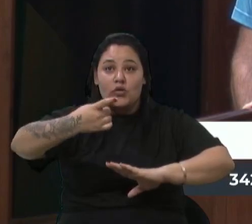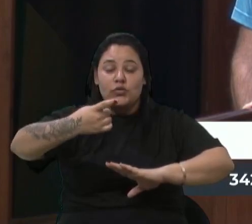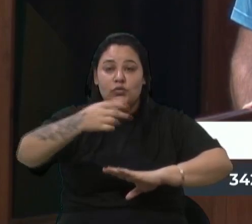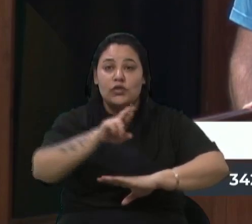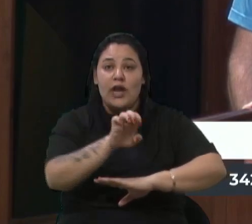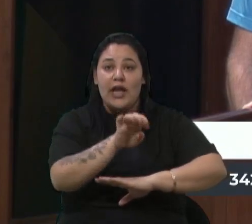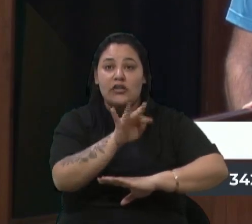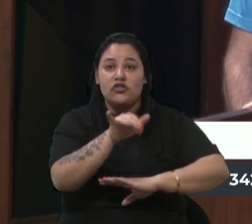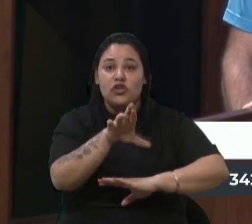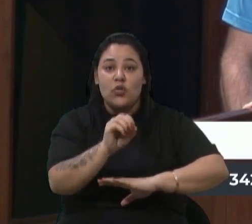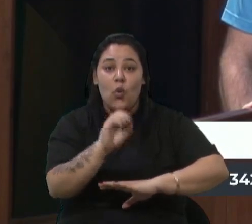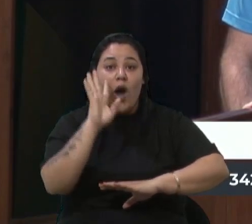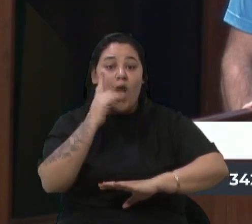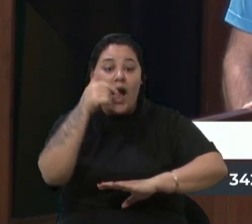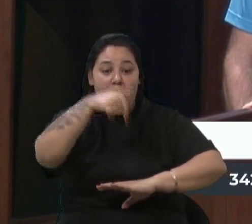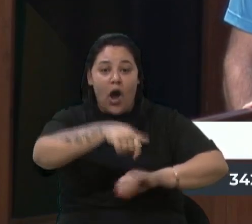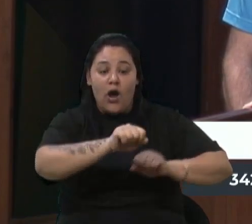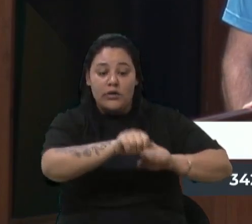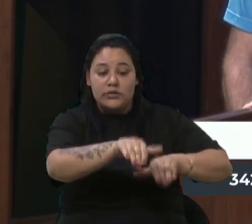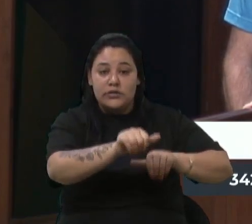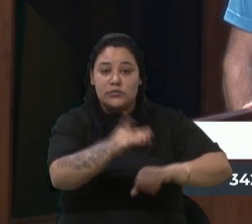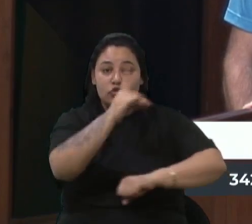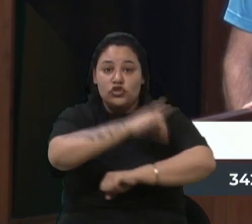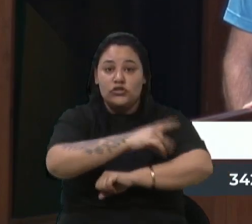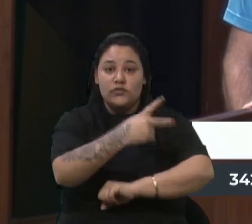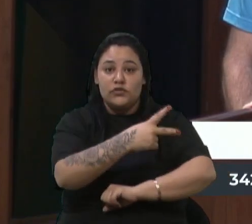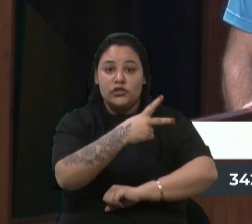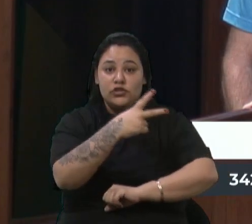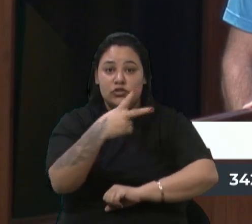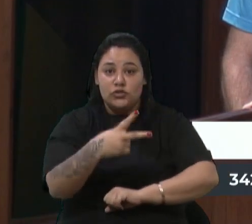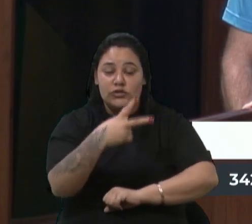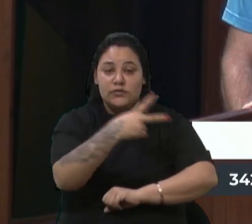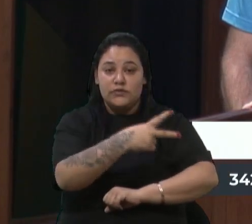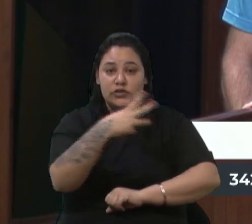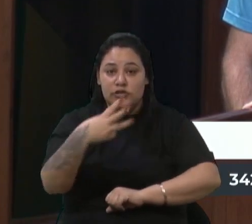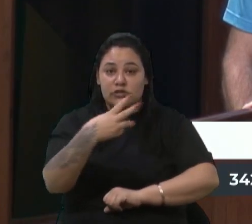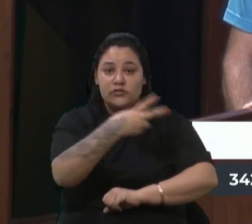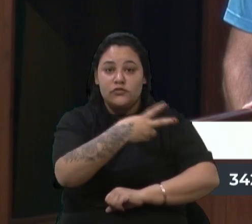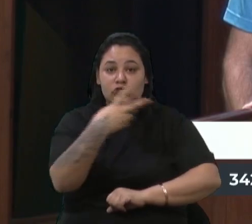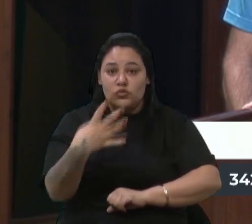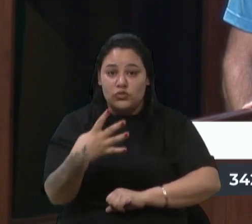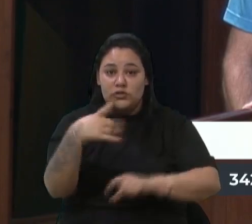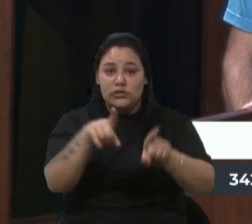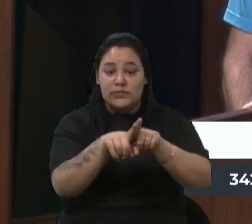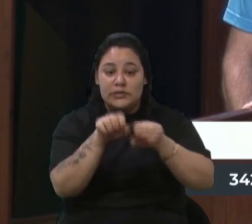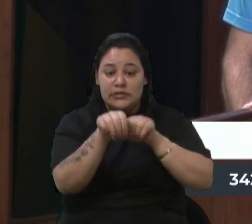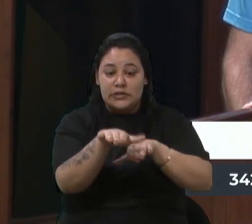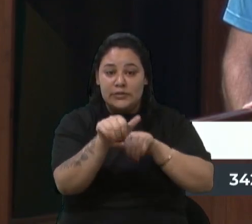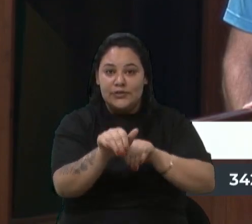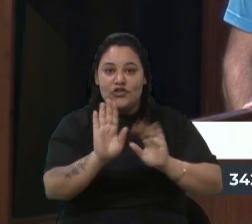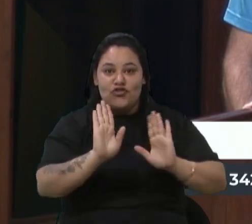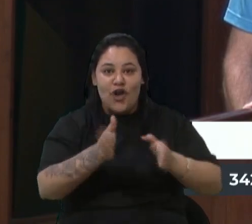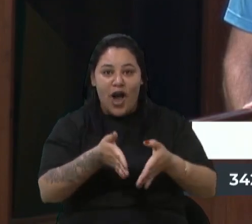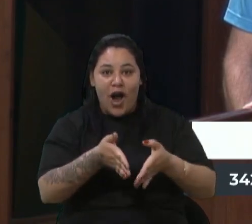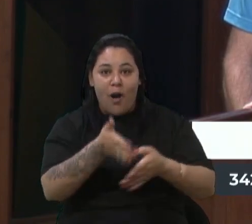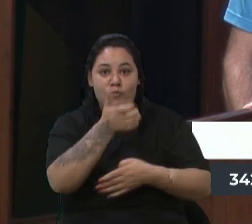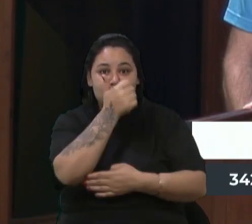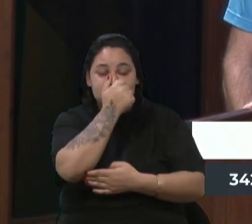acontecer agora em setembro, dia 22, 23 e 24. a gente já está com a casa